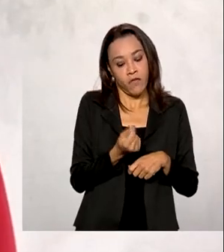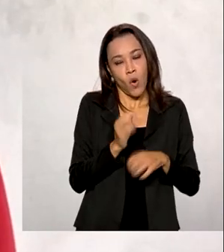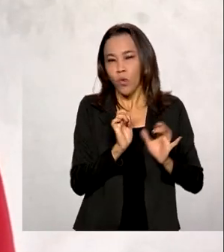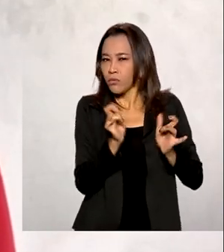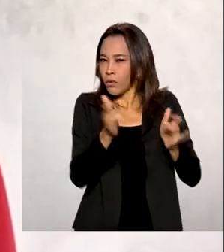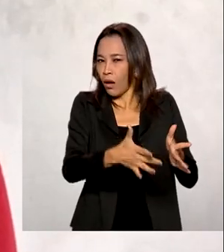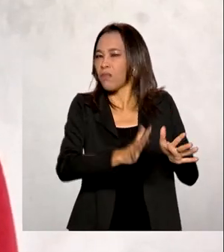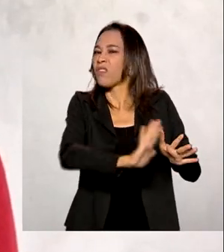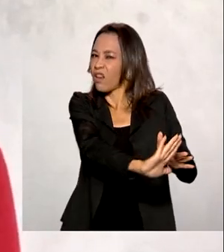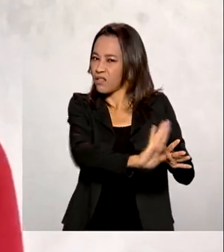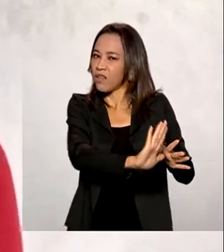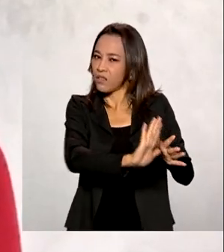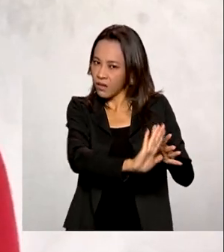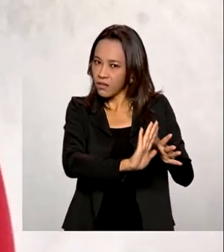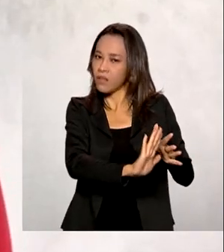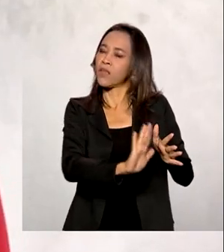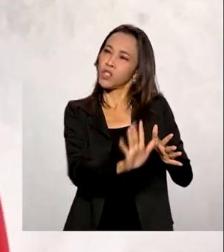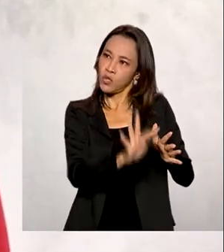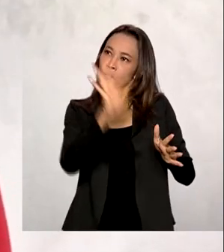e utilizar futuramente.